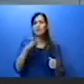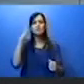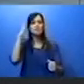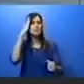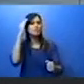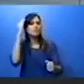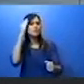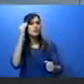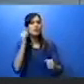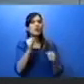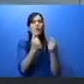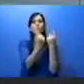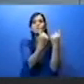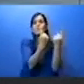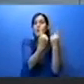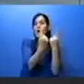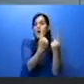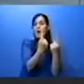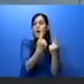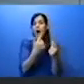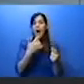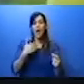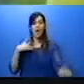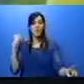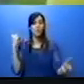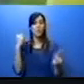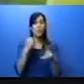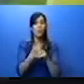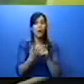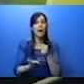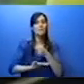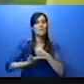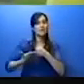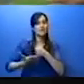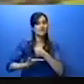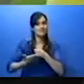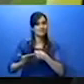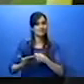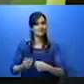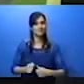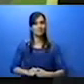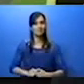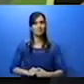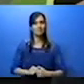achar a base. Vejam esses outros exemplos aqui, ó.